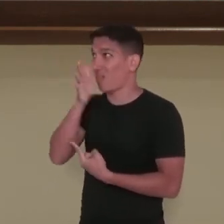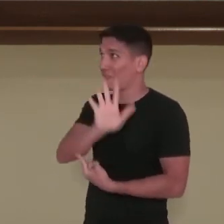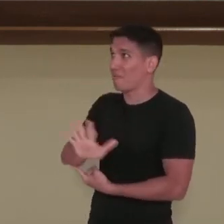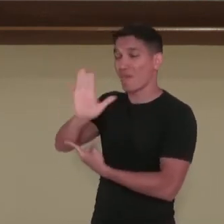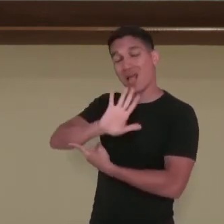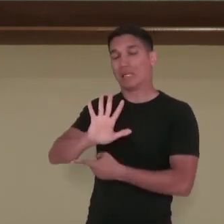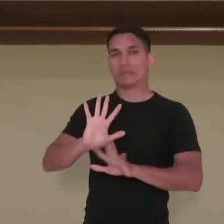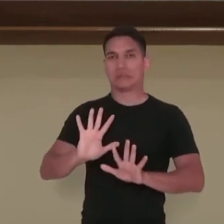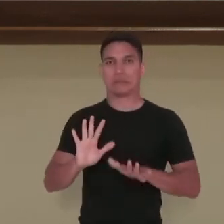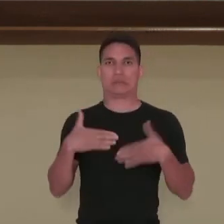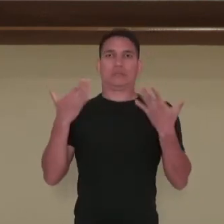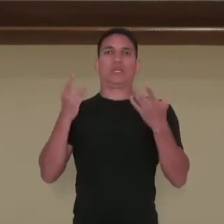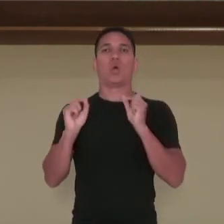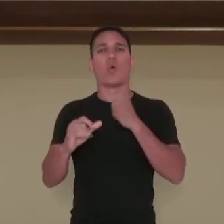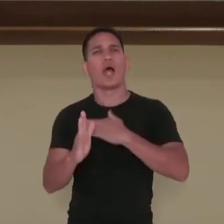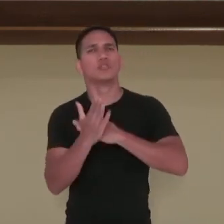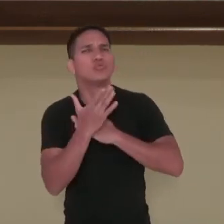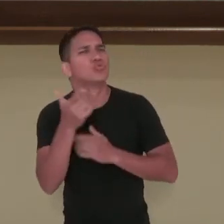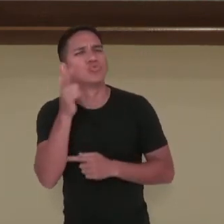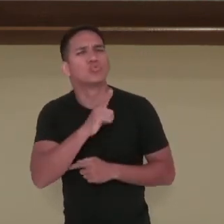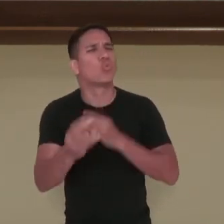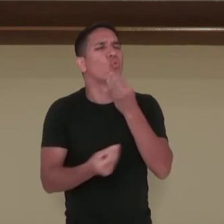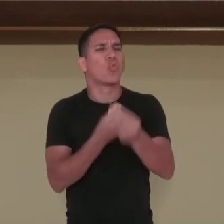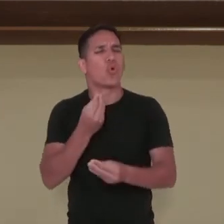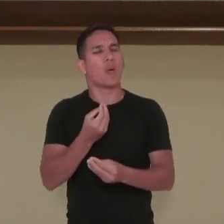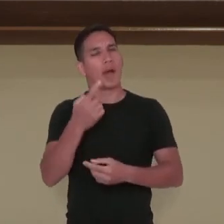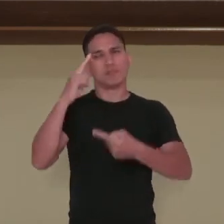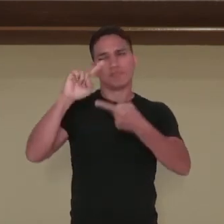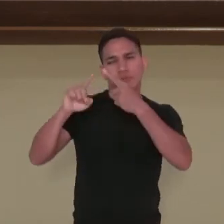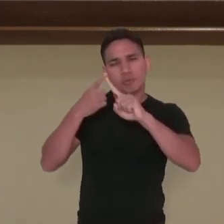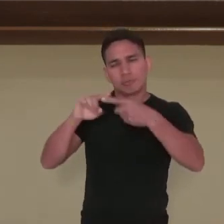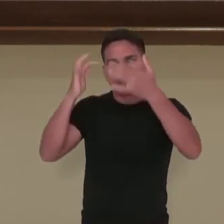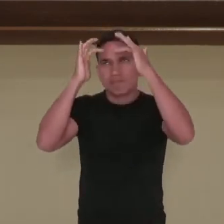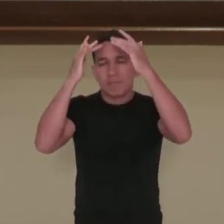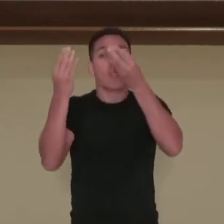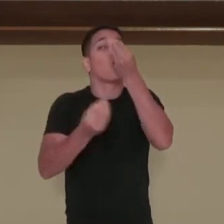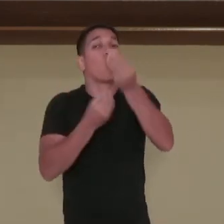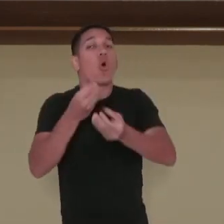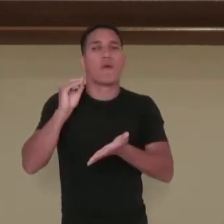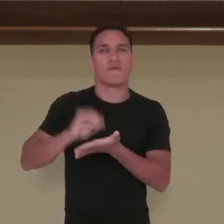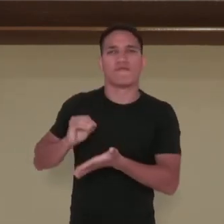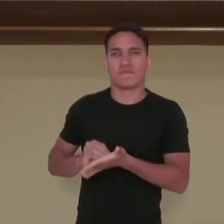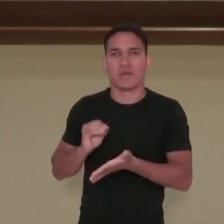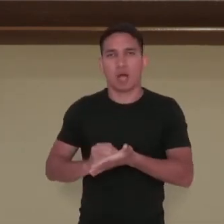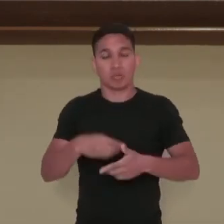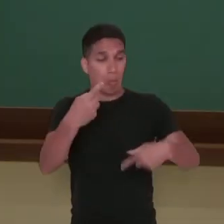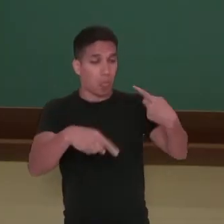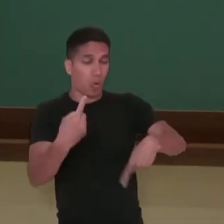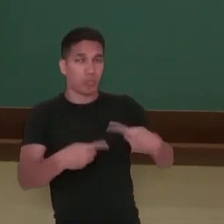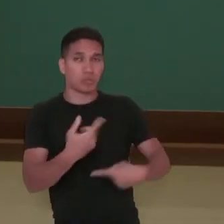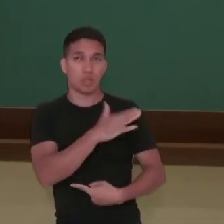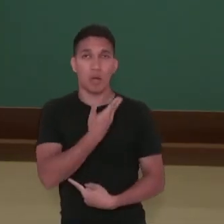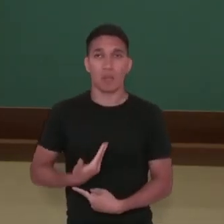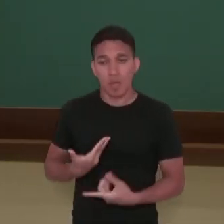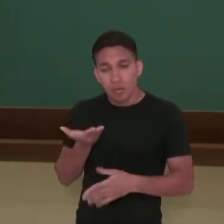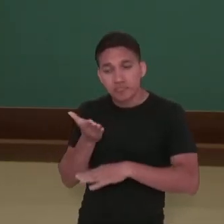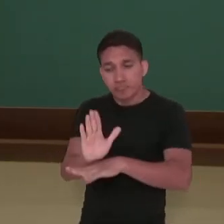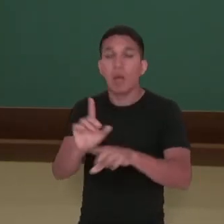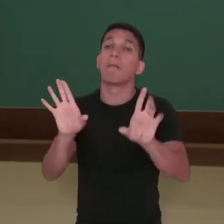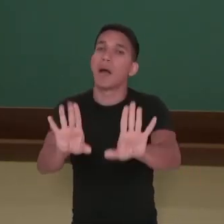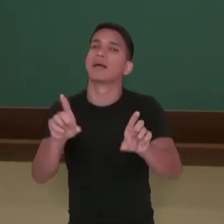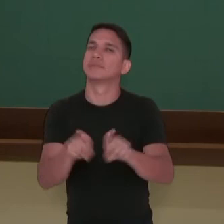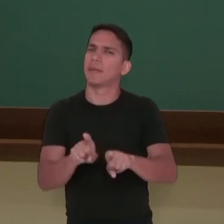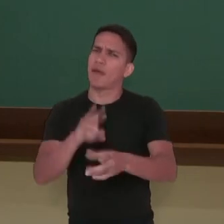nos provoca e nos auxilia nessa discussão para que você tenha a noção de que faltam políticas públicas, mas também falta